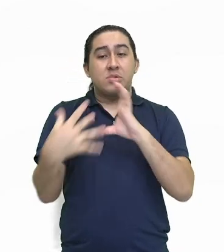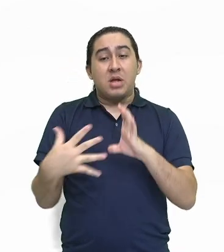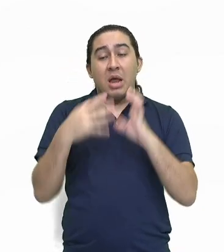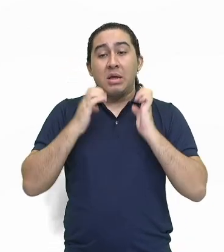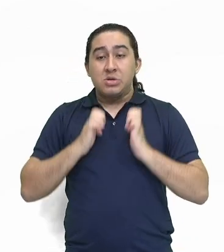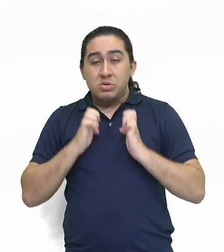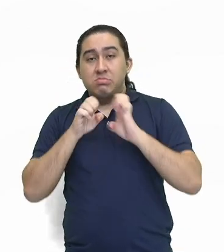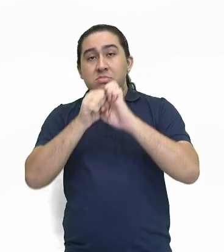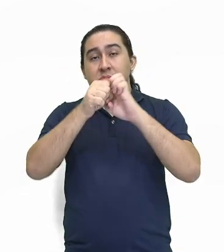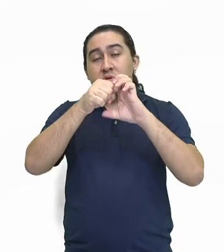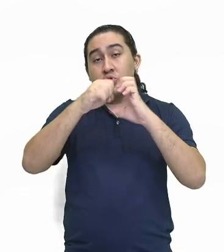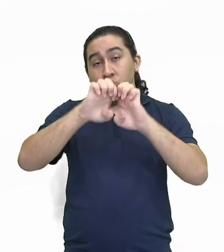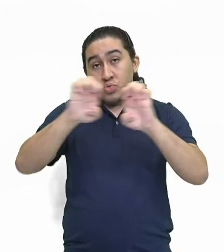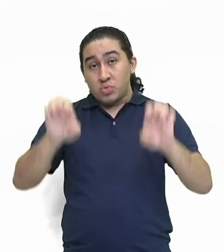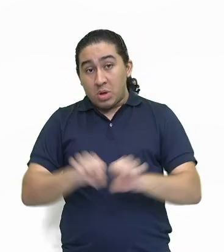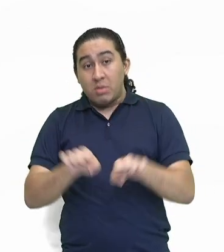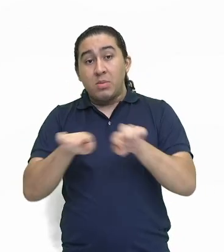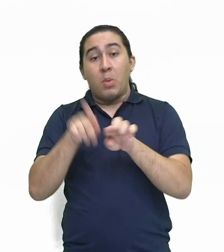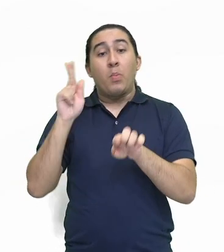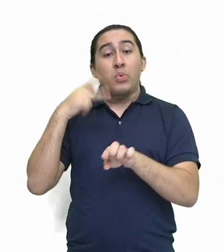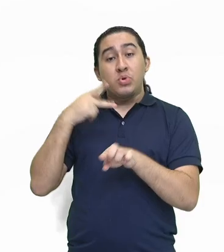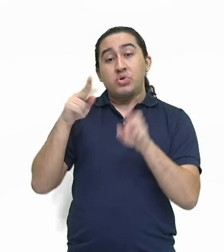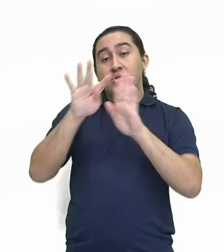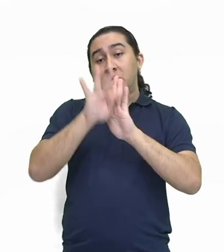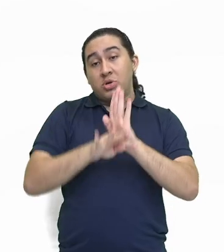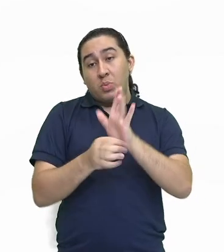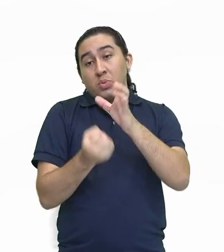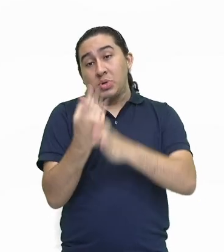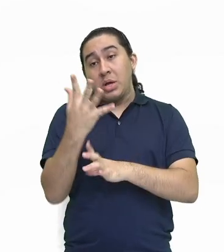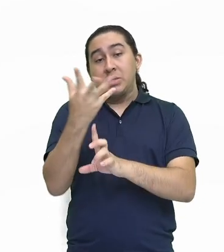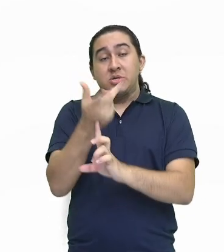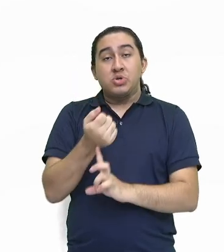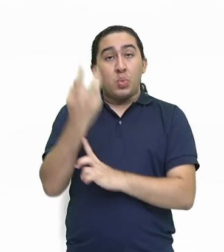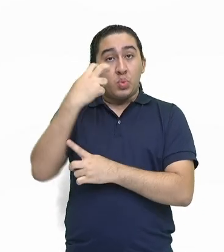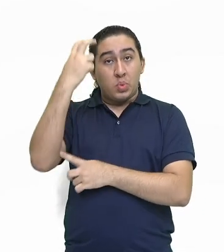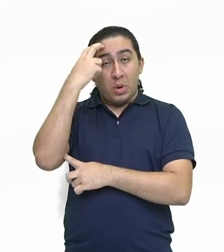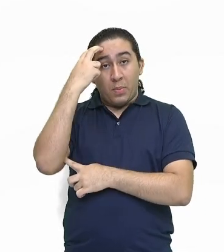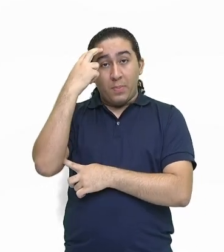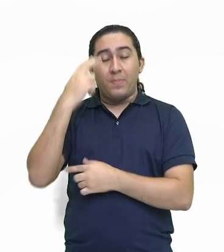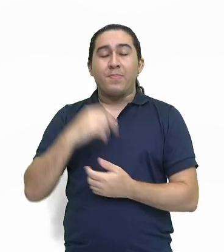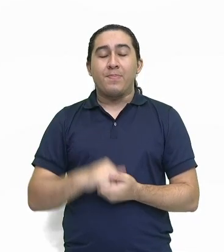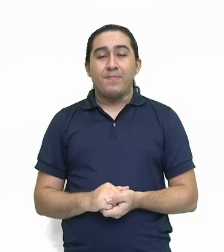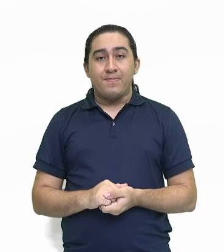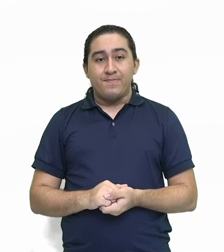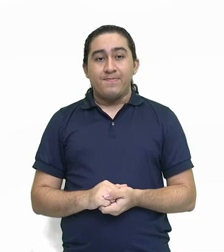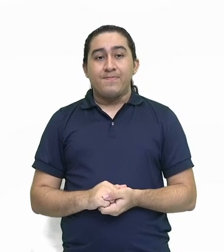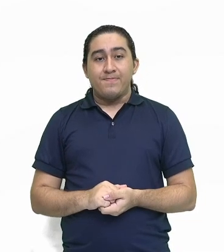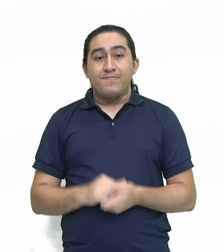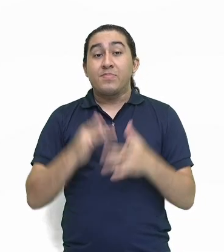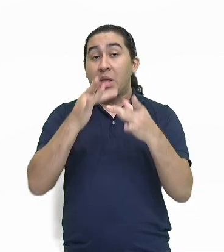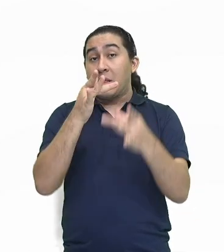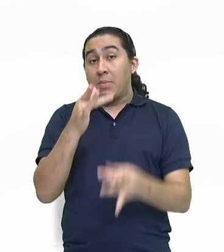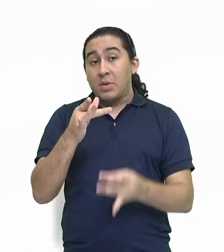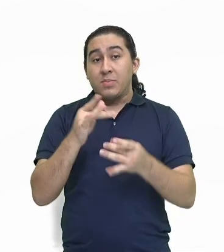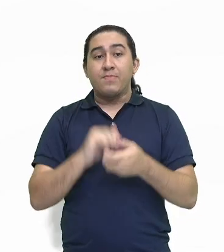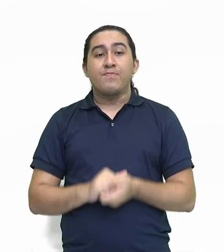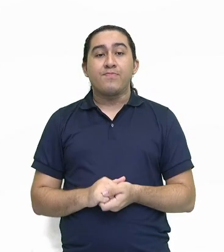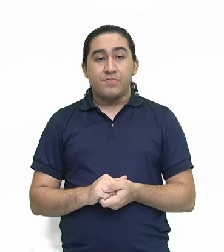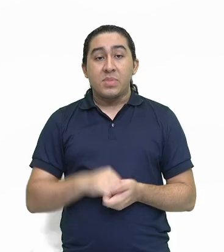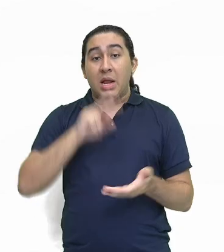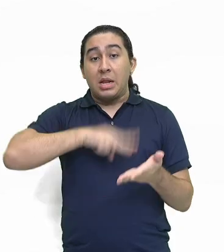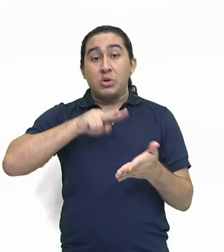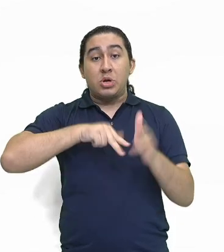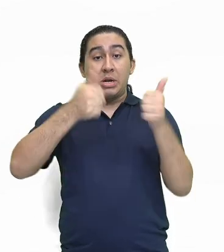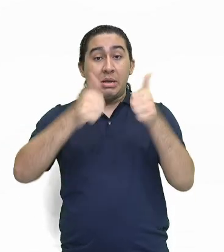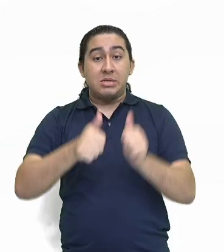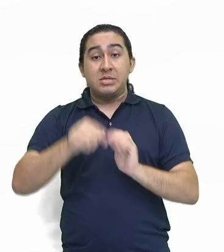éticos, estéticos e políticos em textos e produções artísticas e culturais, etc. E o nosso detalhamento: